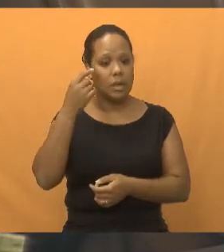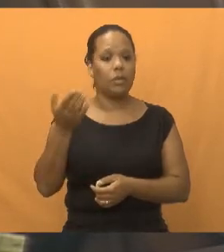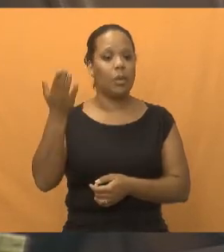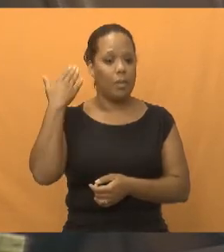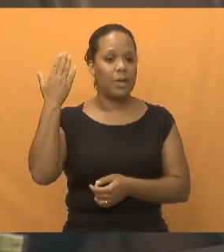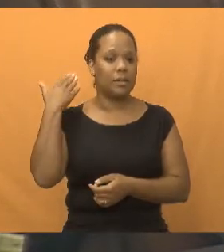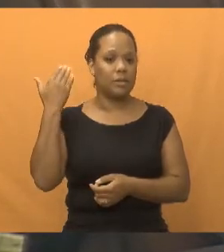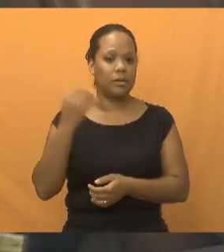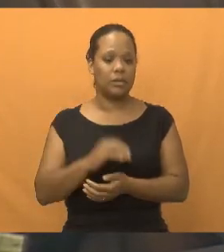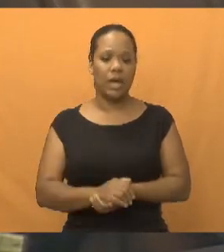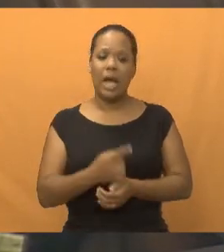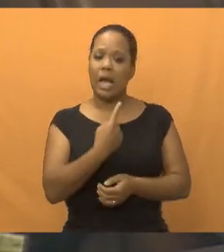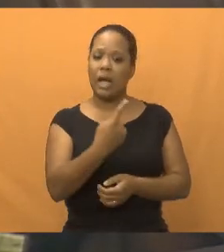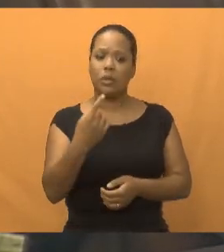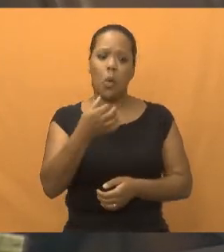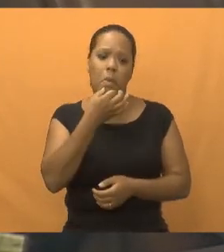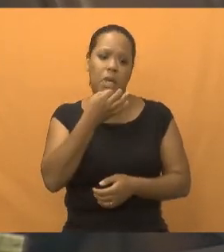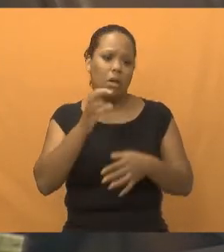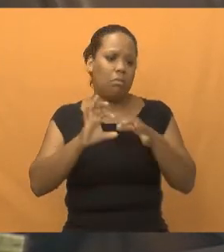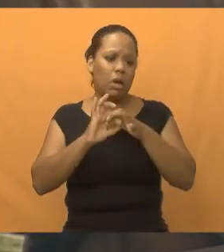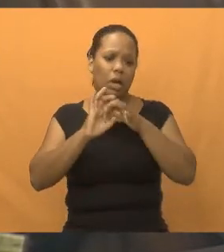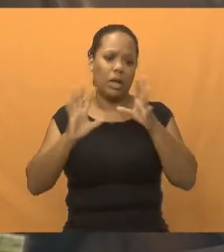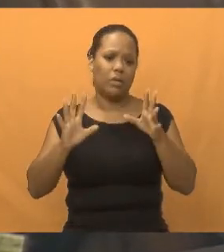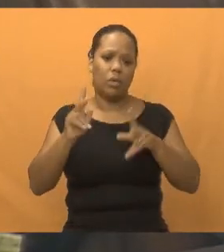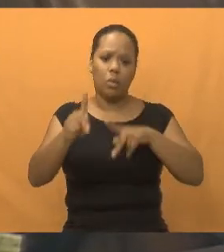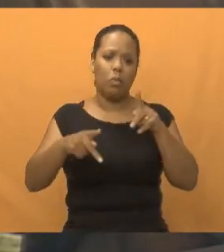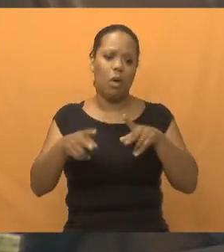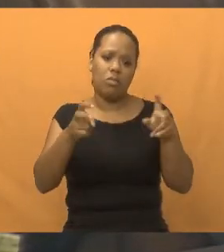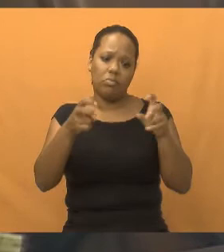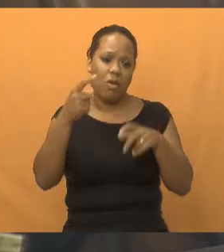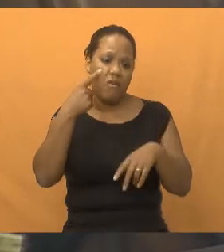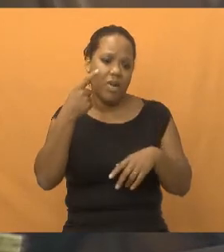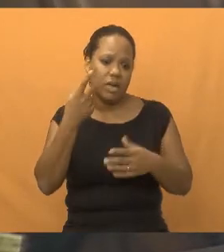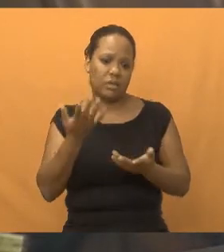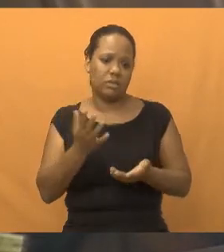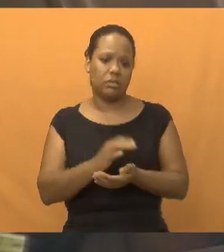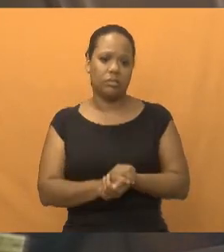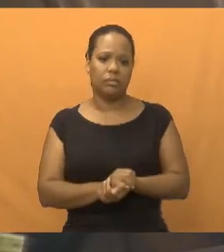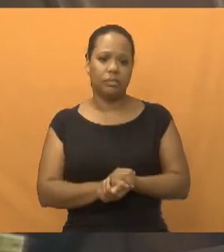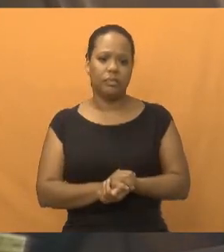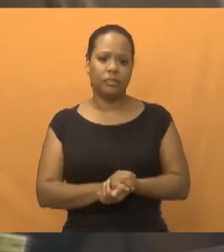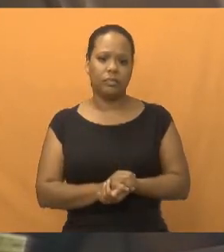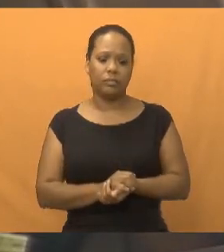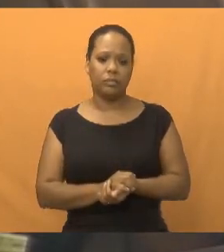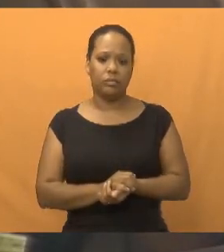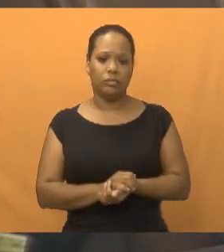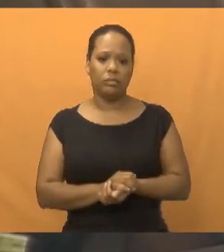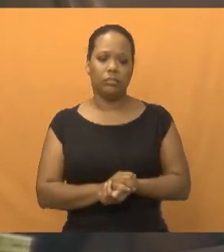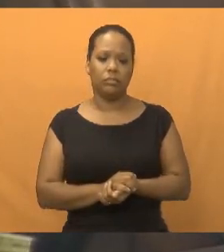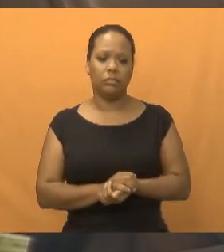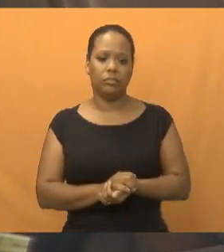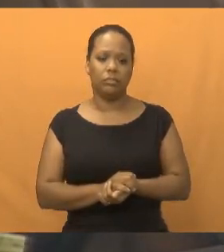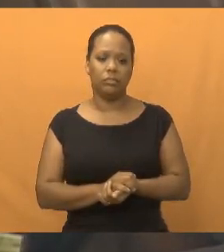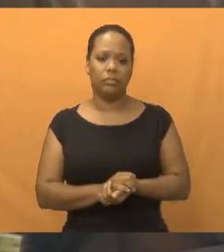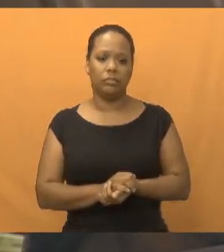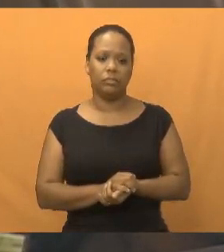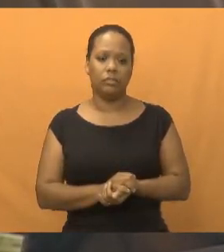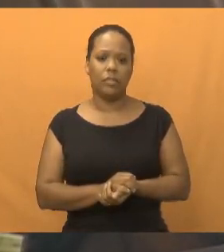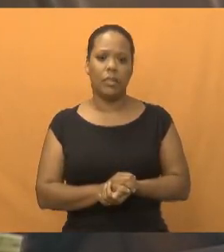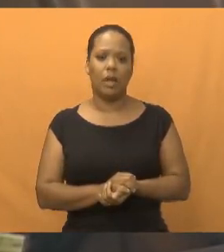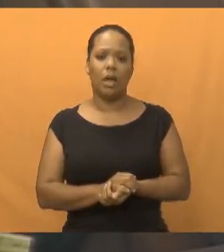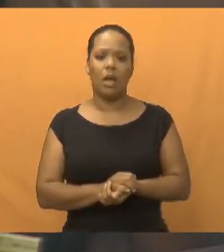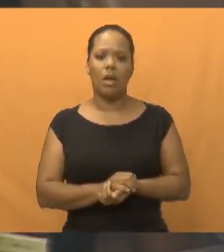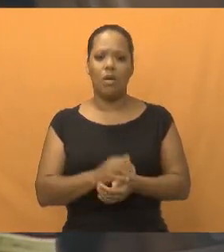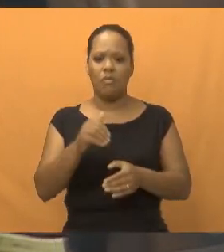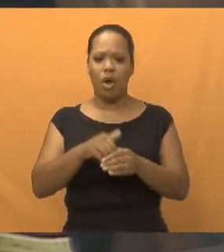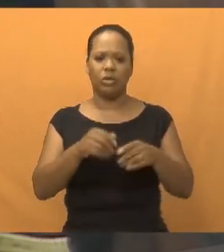a população. Cada um fala o que quer lá e a população avalia. Quem tiver certo, lá na frente vai colher os frutos, tá? Como já disse, meu voto é